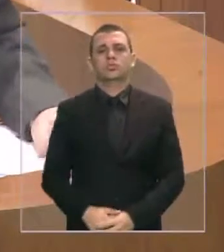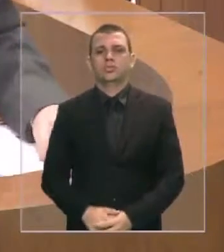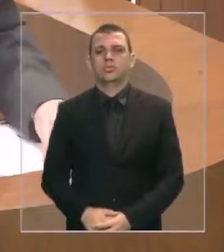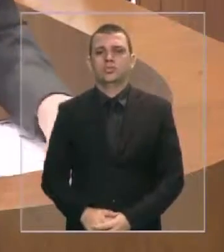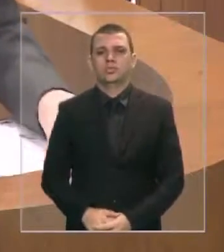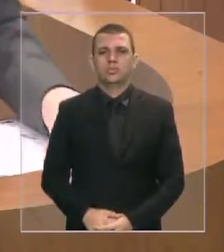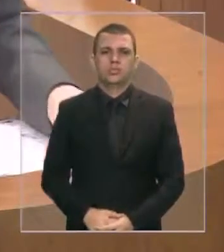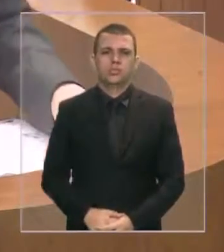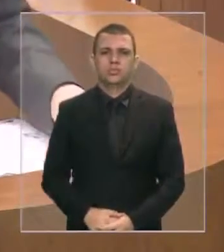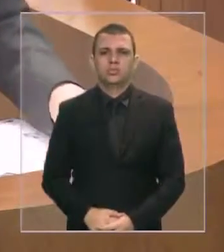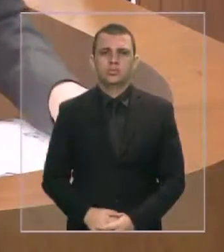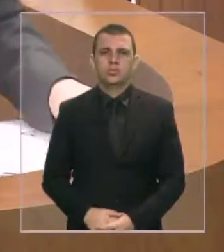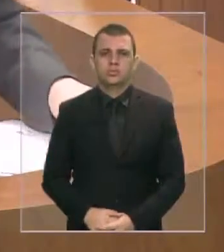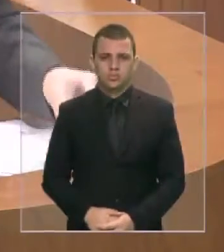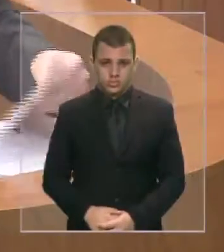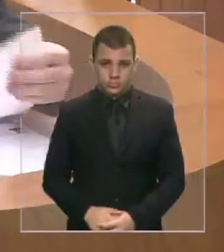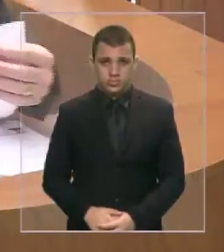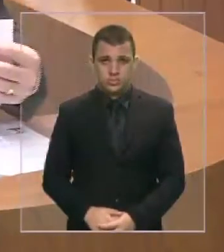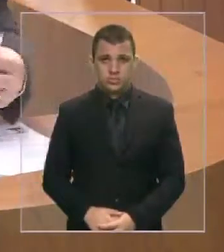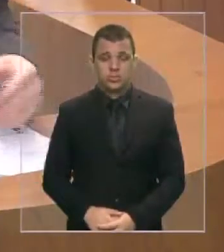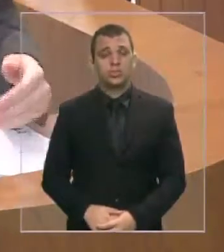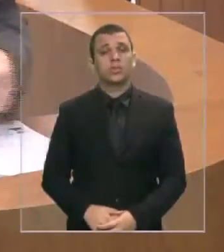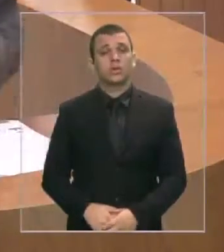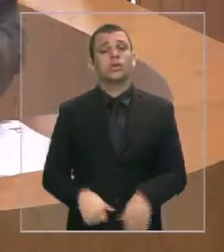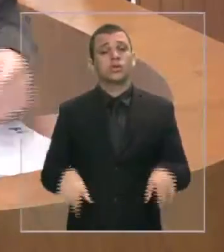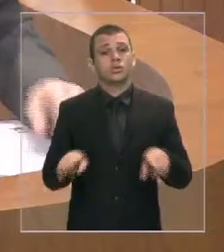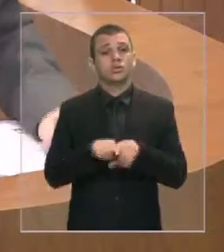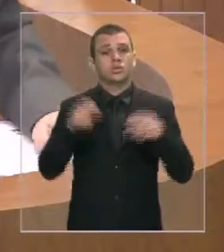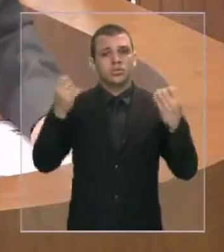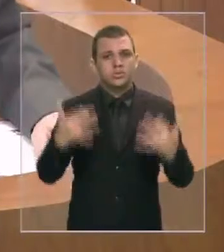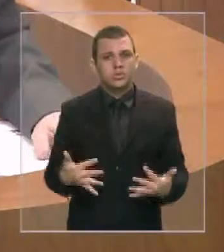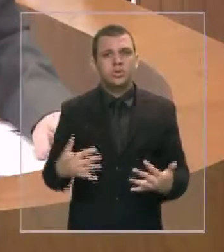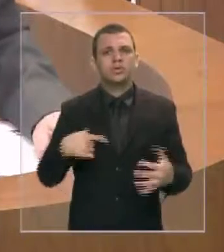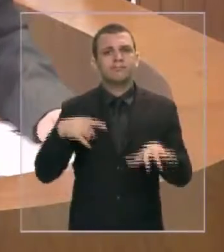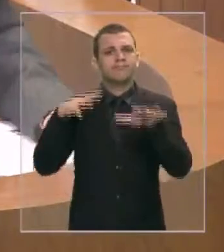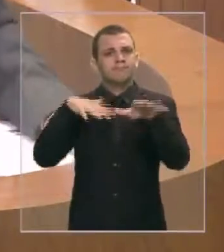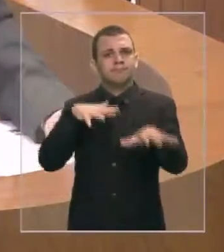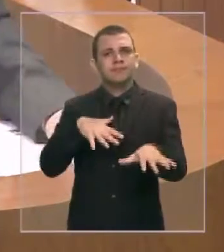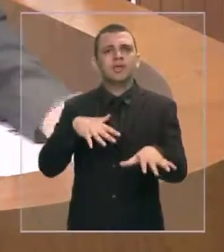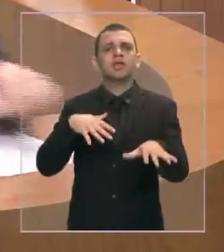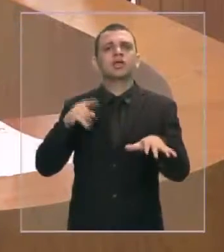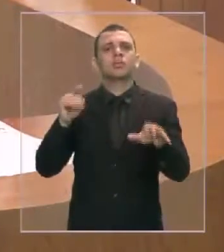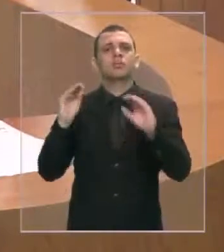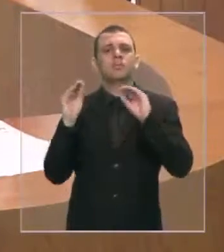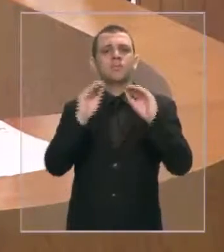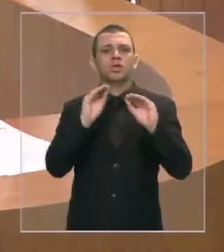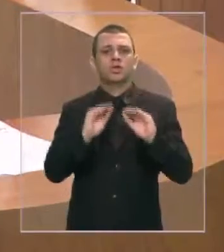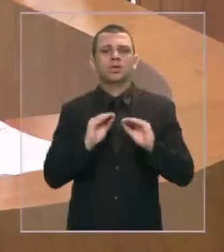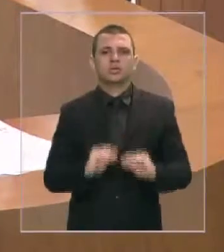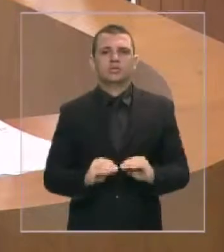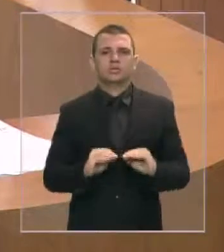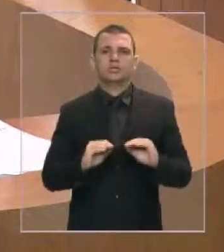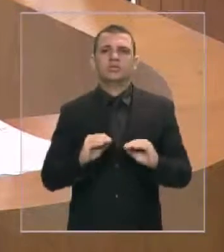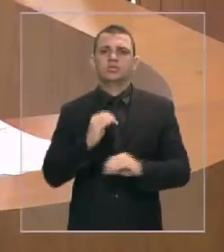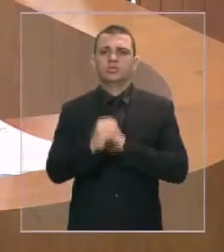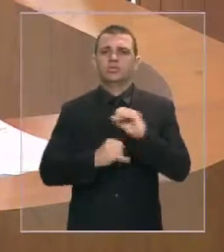E registro as várias manifestações nas redes sociais feitas pelo governador Flávio